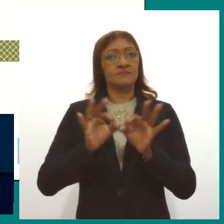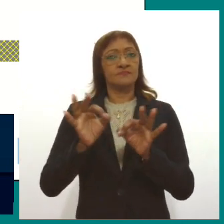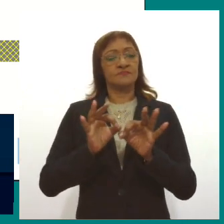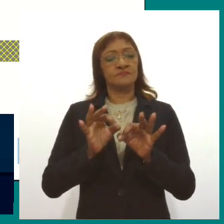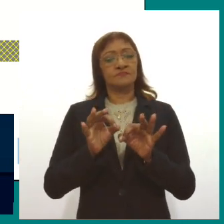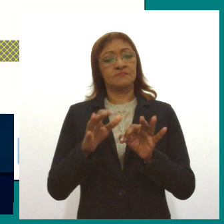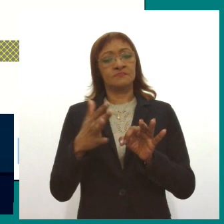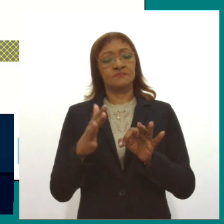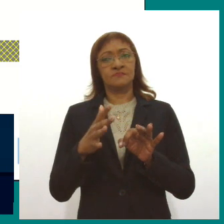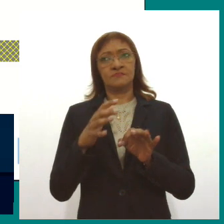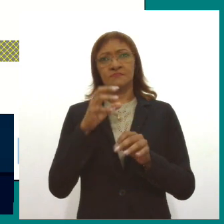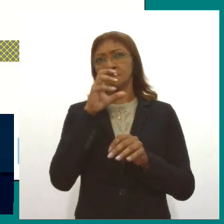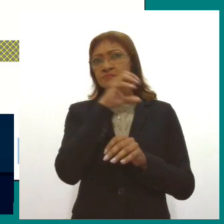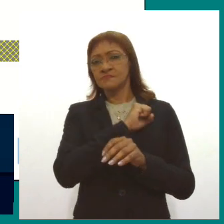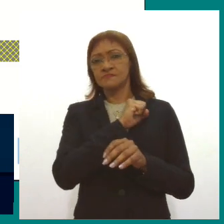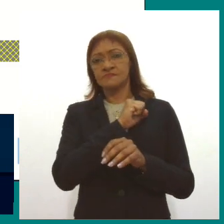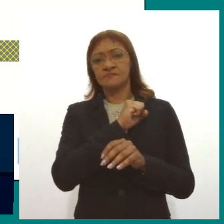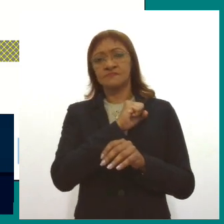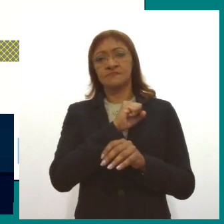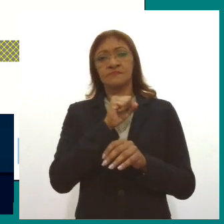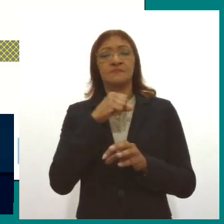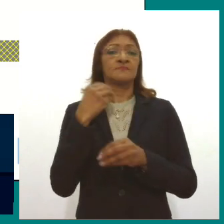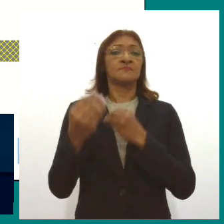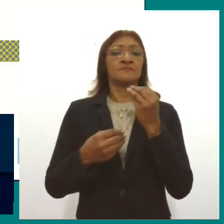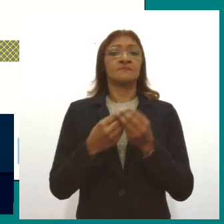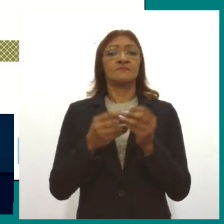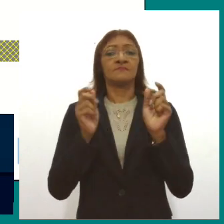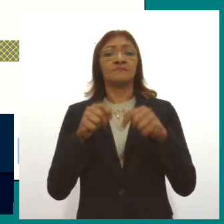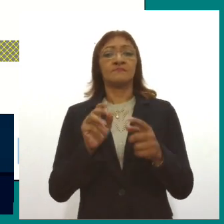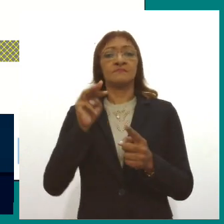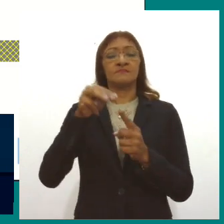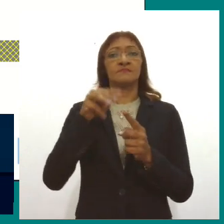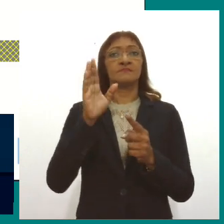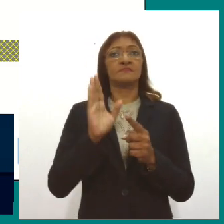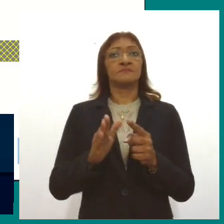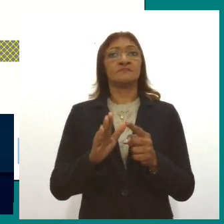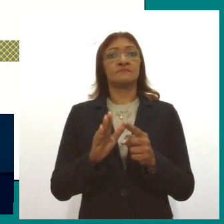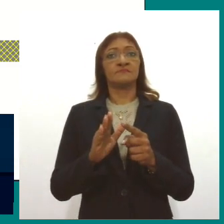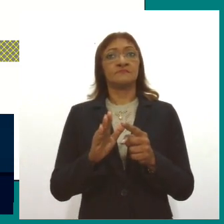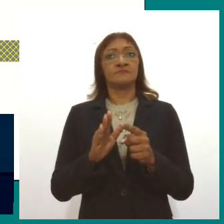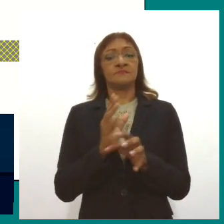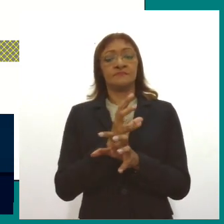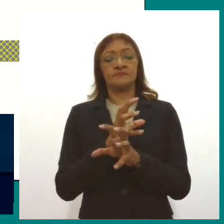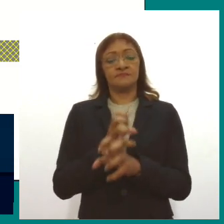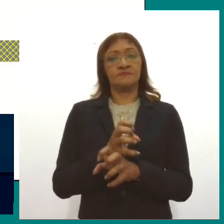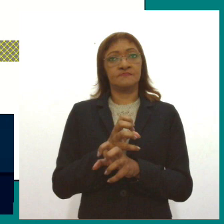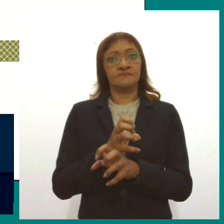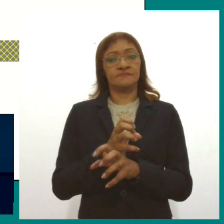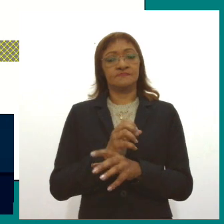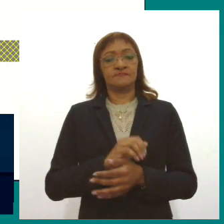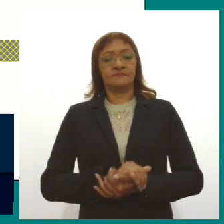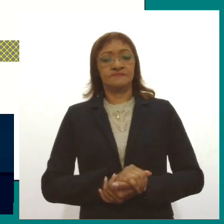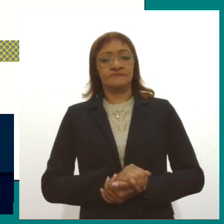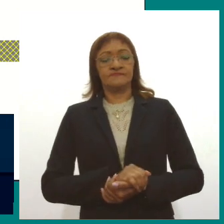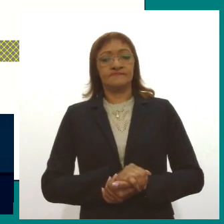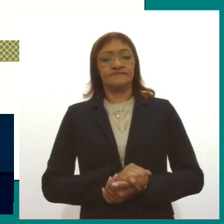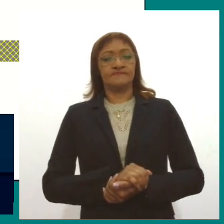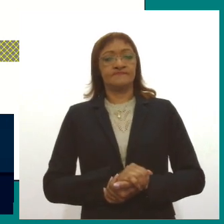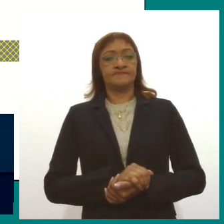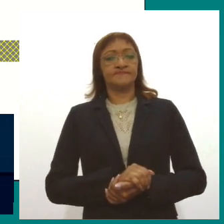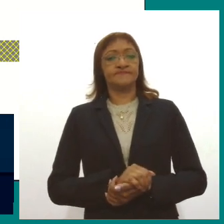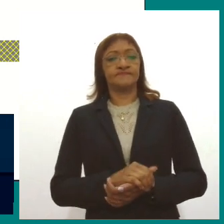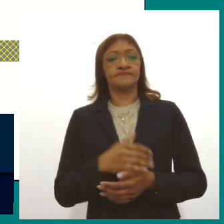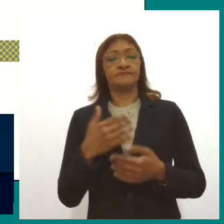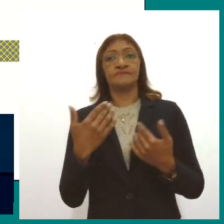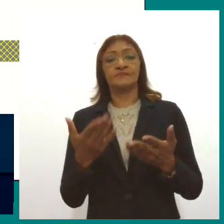dentro de um curto, médio e longo prazo, quais são as medidas de mitigação do impacto dessa seca. Pode passar? Então, com